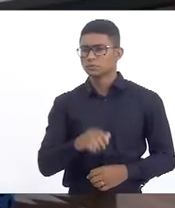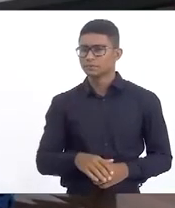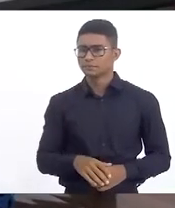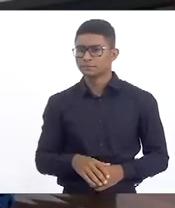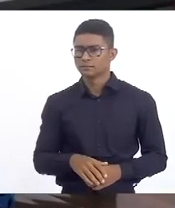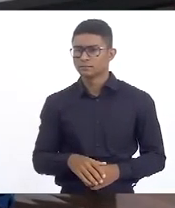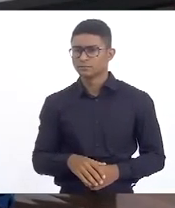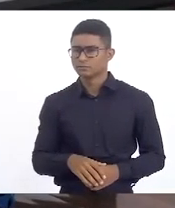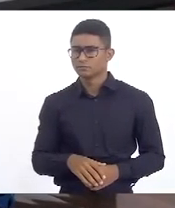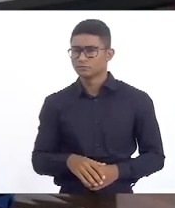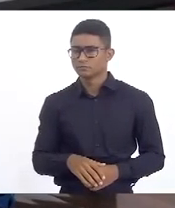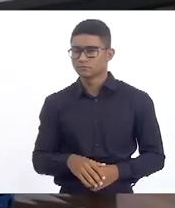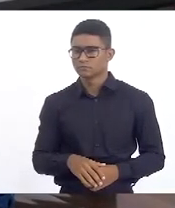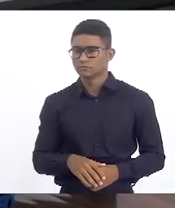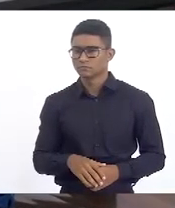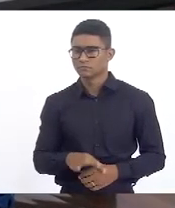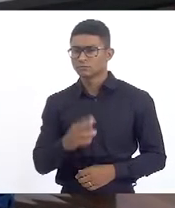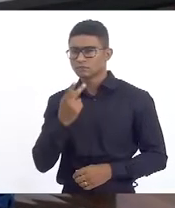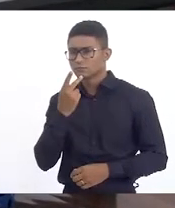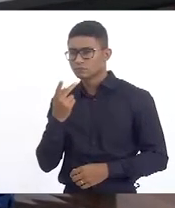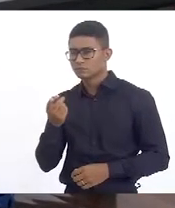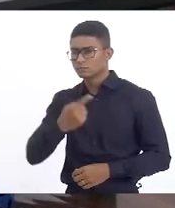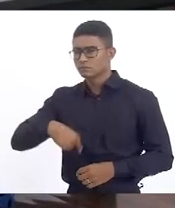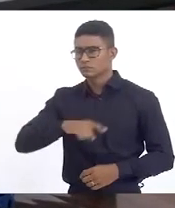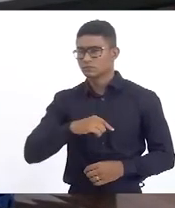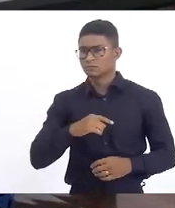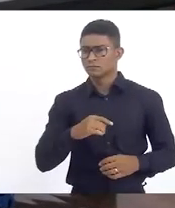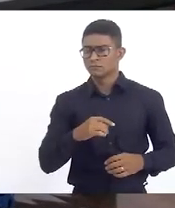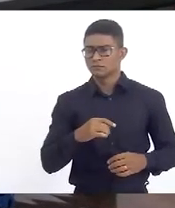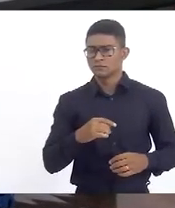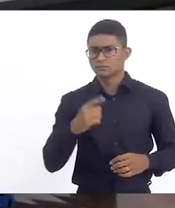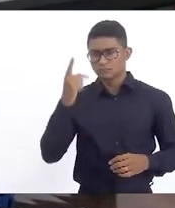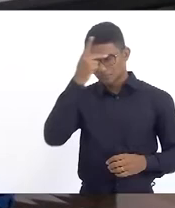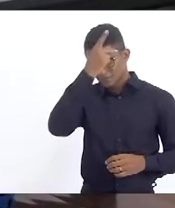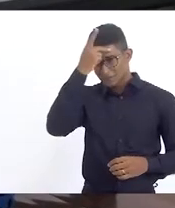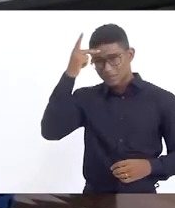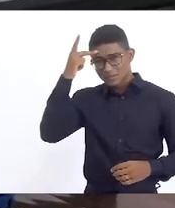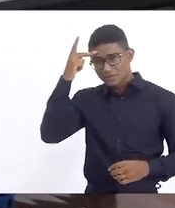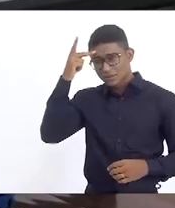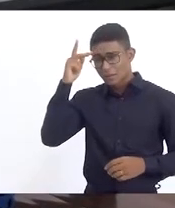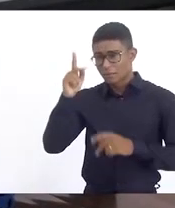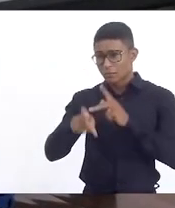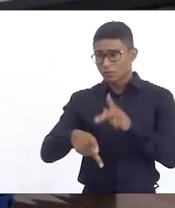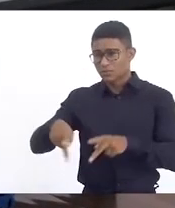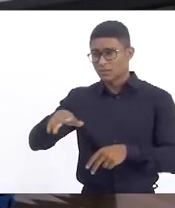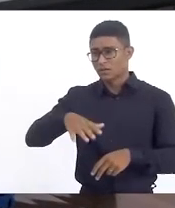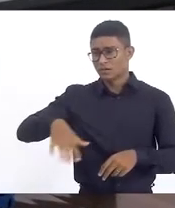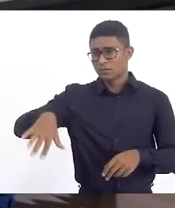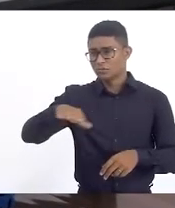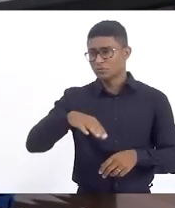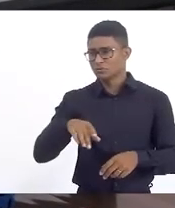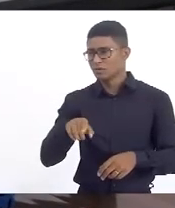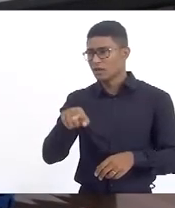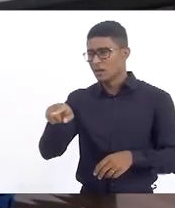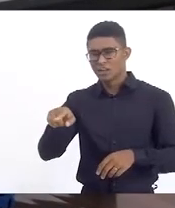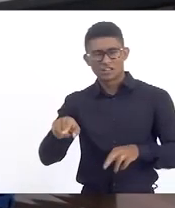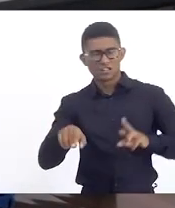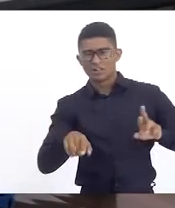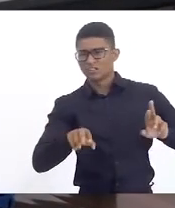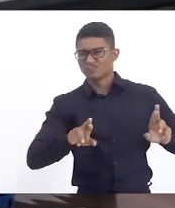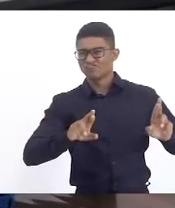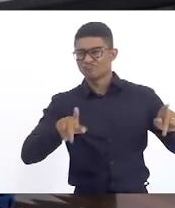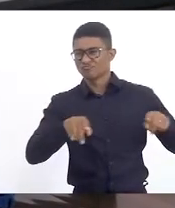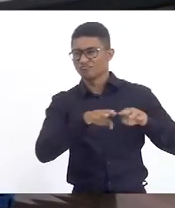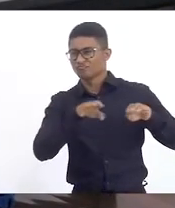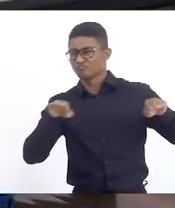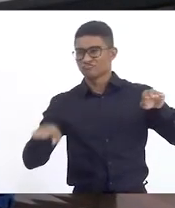afirmação dada que tratamos de forma discriminatória qualquer parte da população. Causou estranheza o